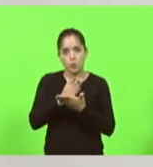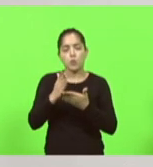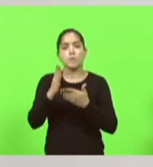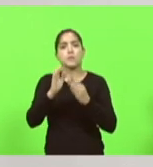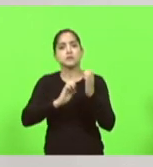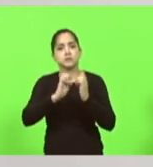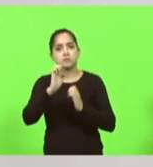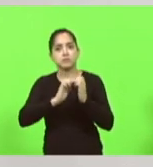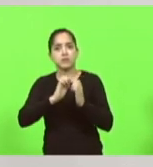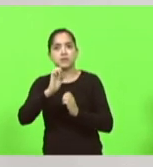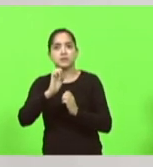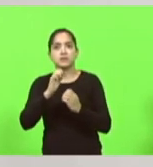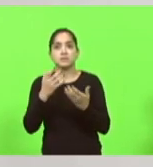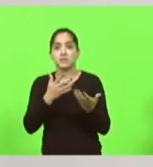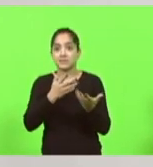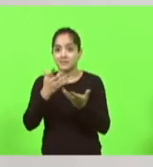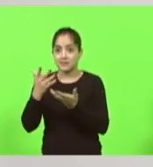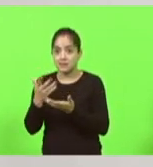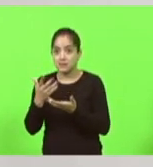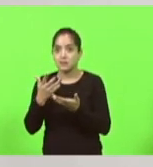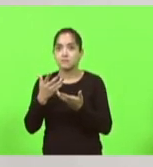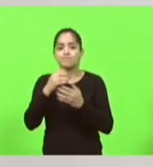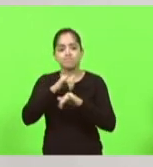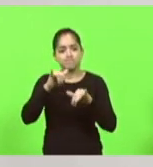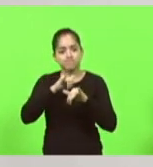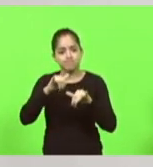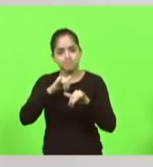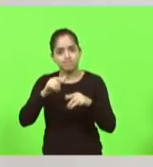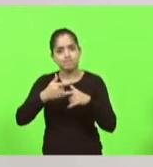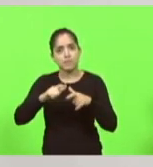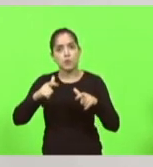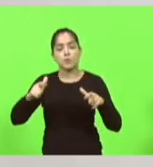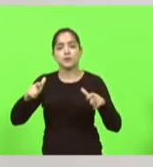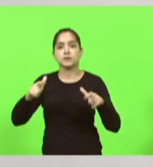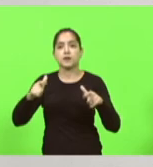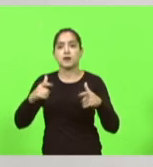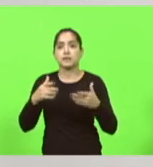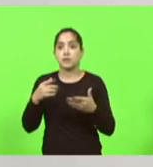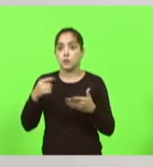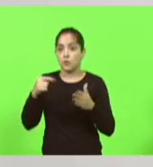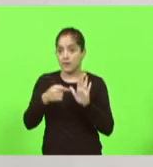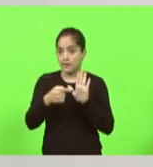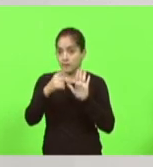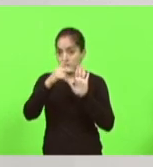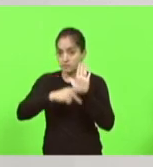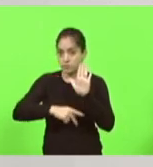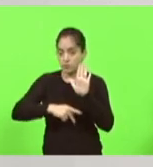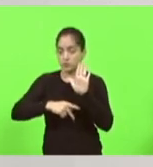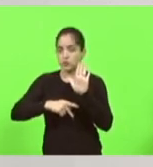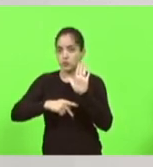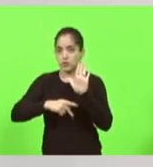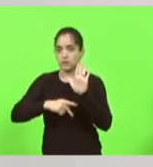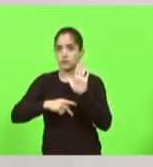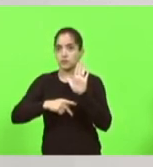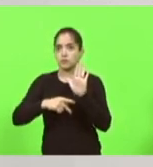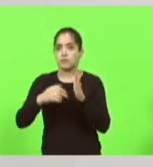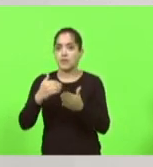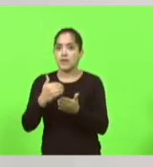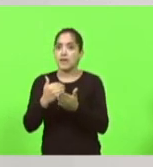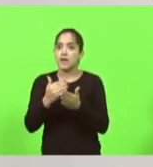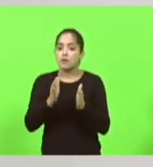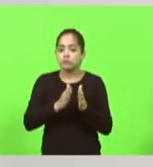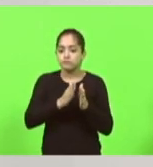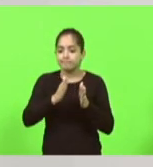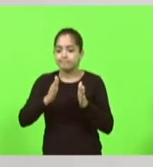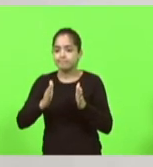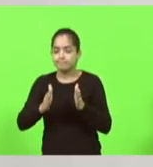atrações, mas queremos publicizar ainda mais. Então nasceu esse projeto, que é do deck do Casario, que é uma etapa de um projeto maior, que